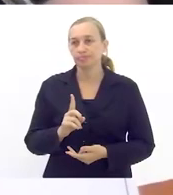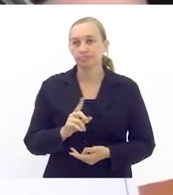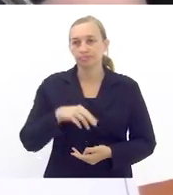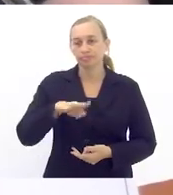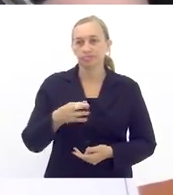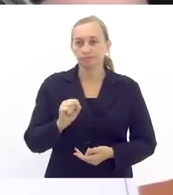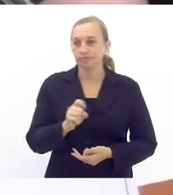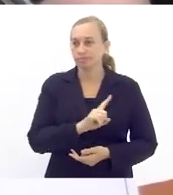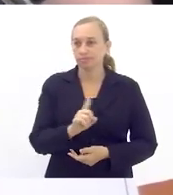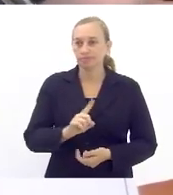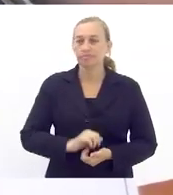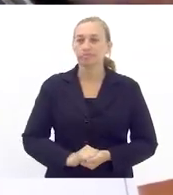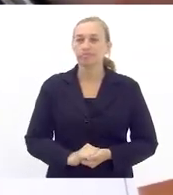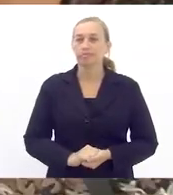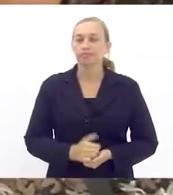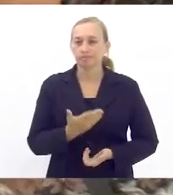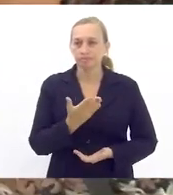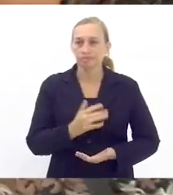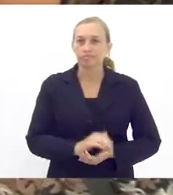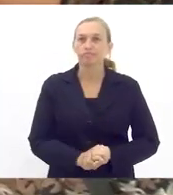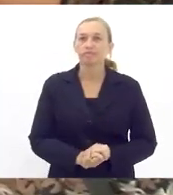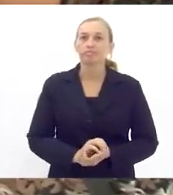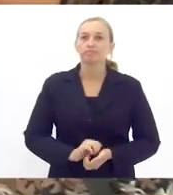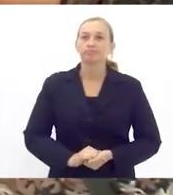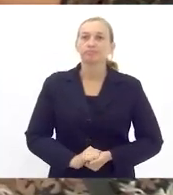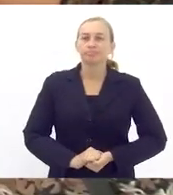do Marcondes não favor Marcondes